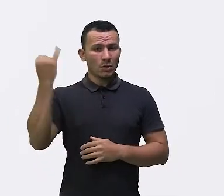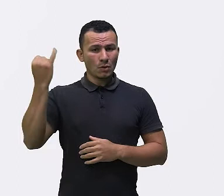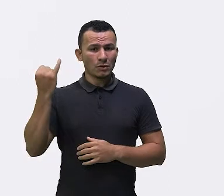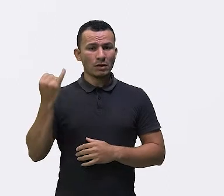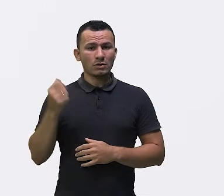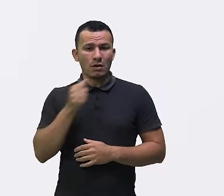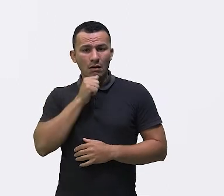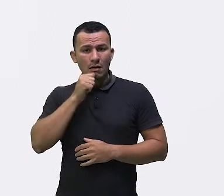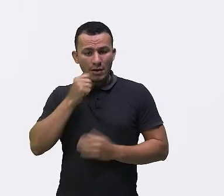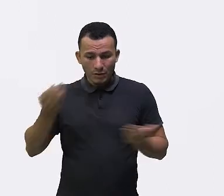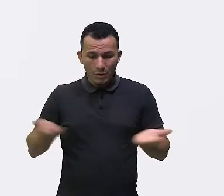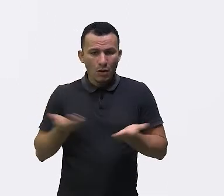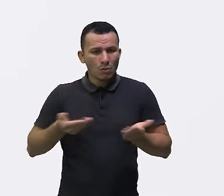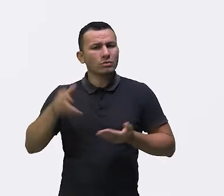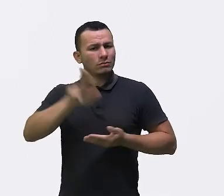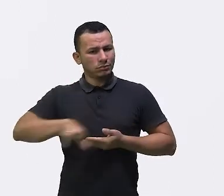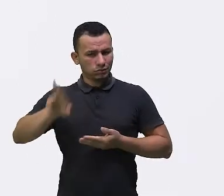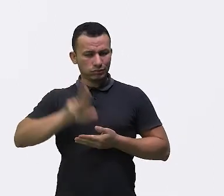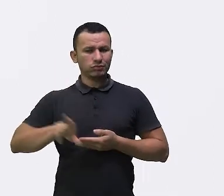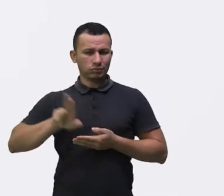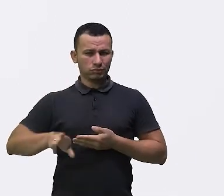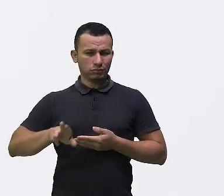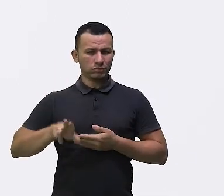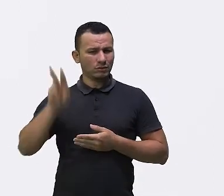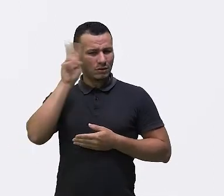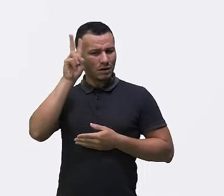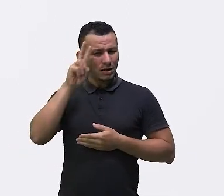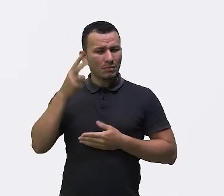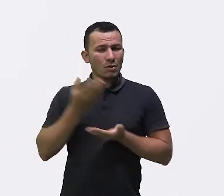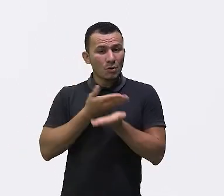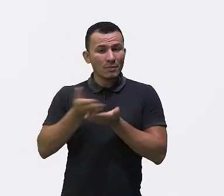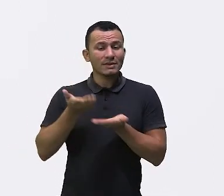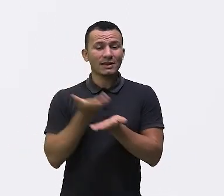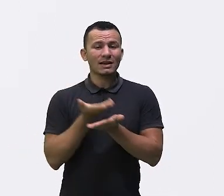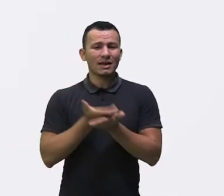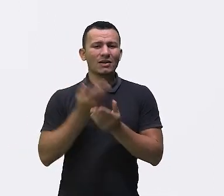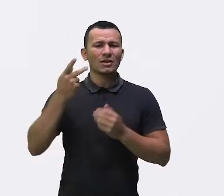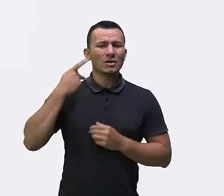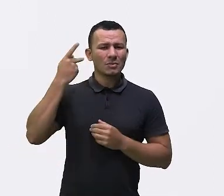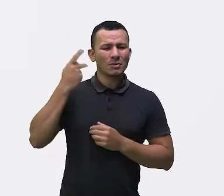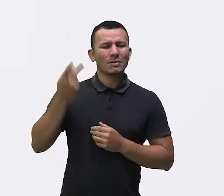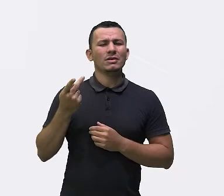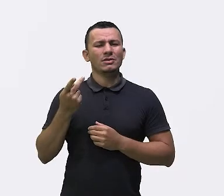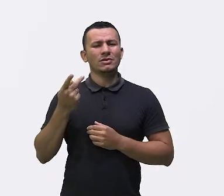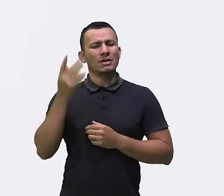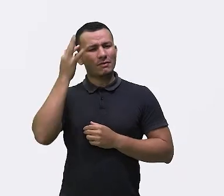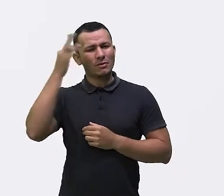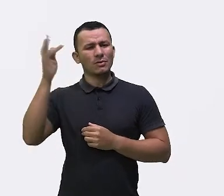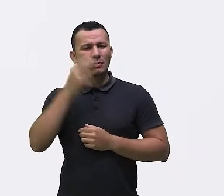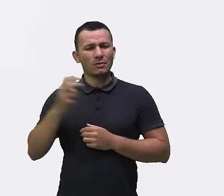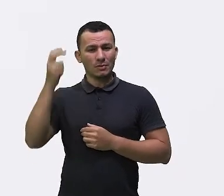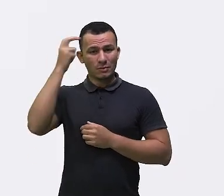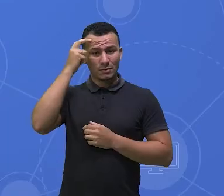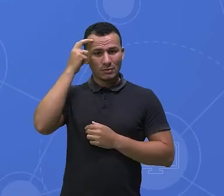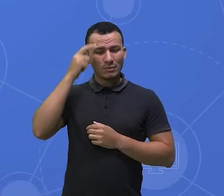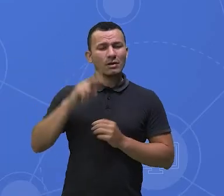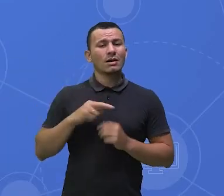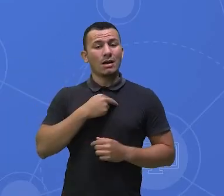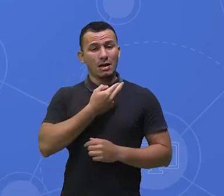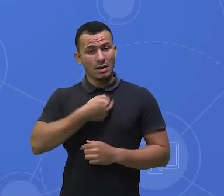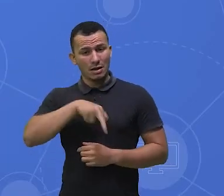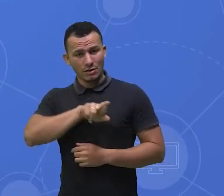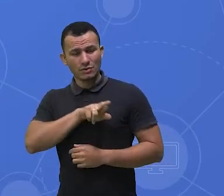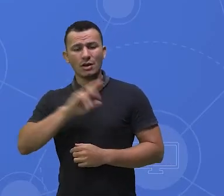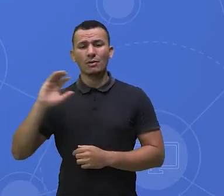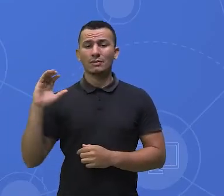até os dias de hoje, como já dissemos no início da aula, tanto na política, na filosofia, a cultura, as religiões,